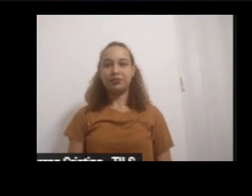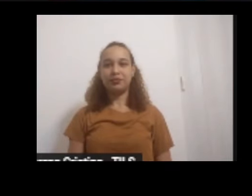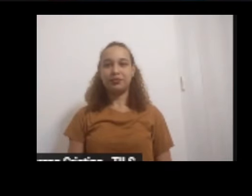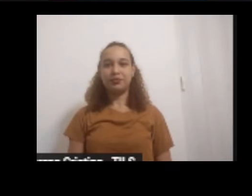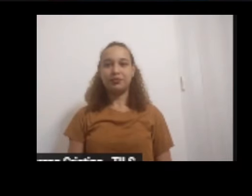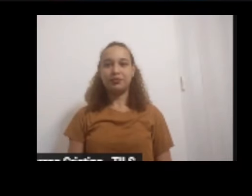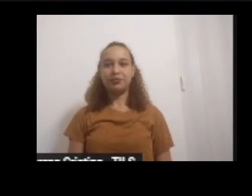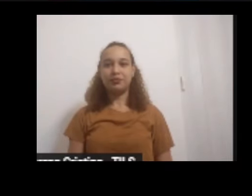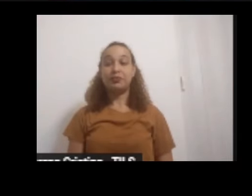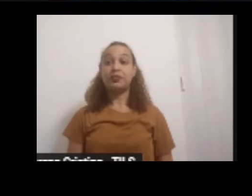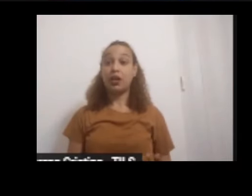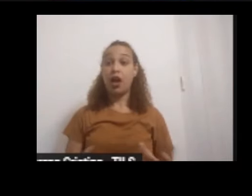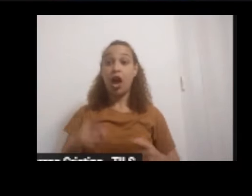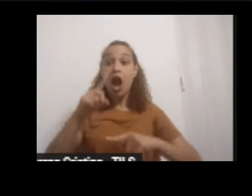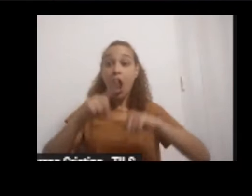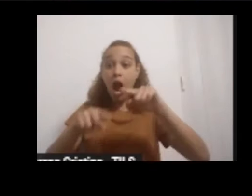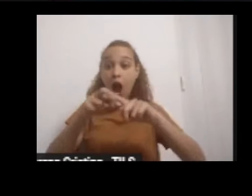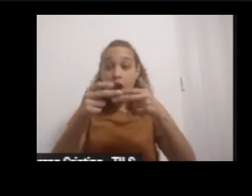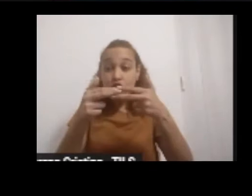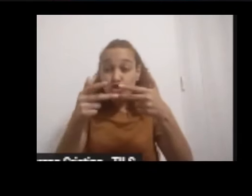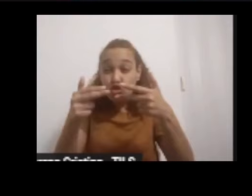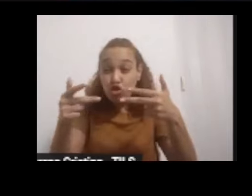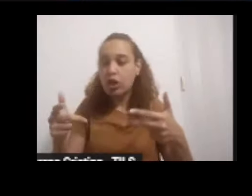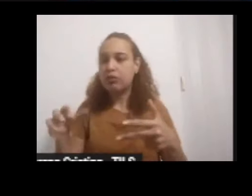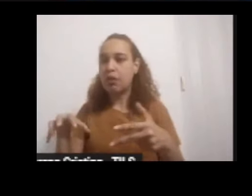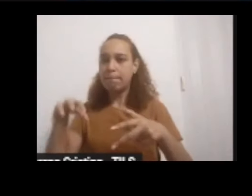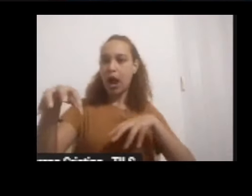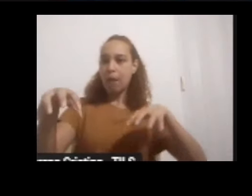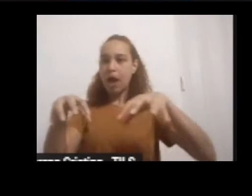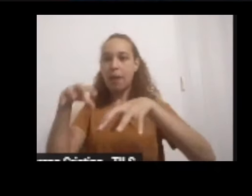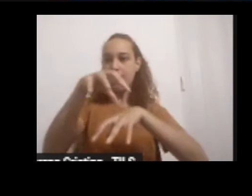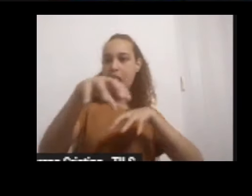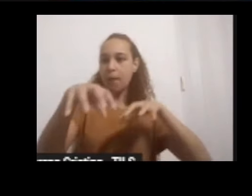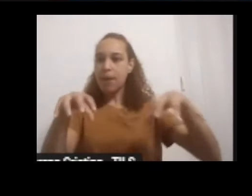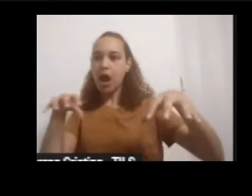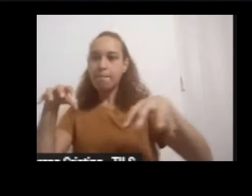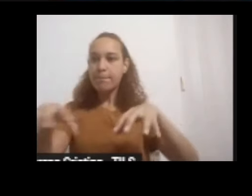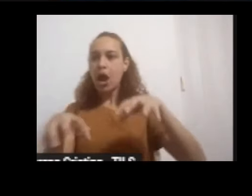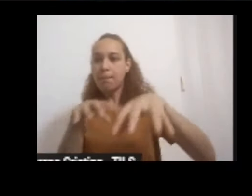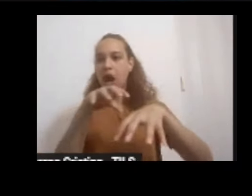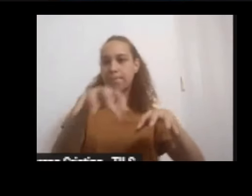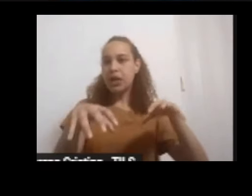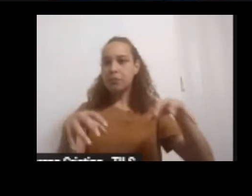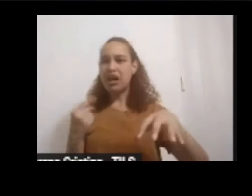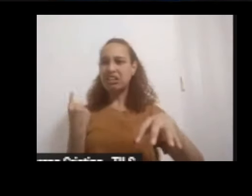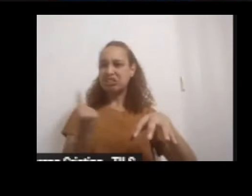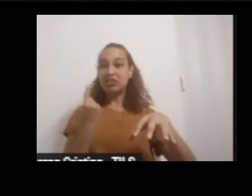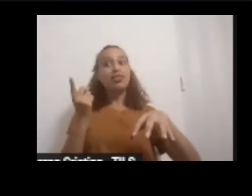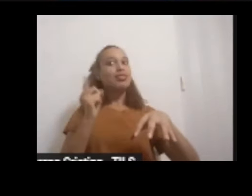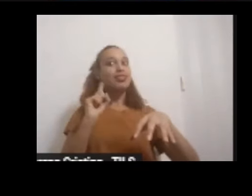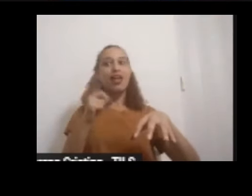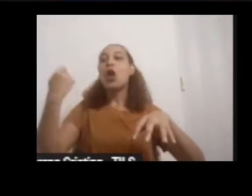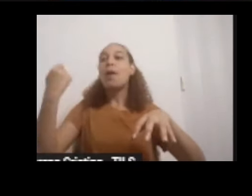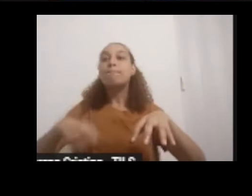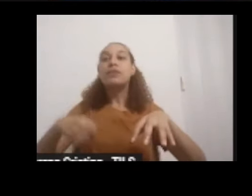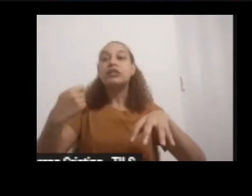Os objetos não se mexem sozinhos nos, ou melhor, os objetos só se mexem sozinhos nos contos de fadas